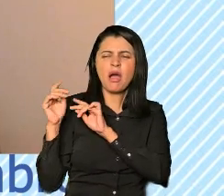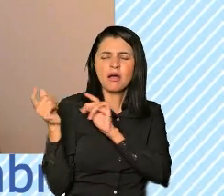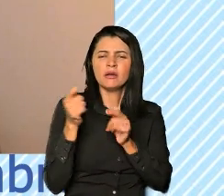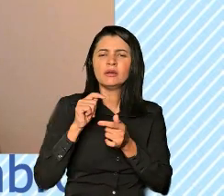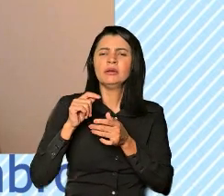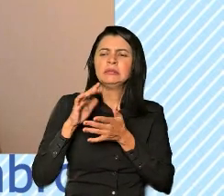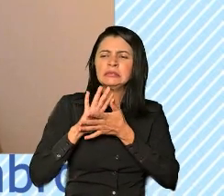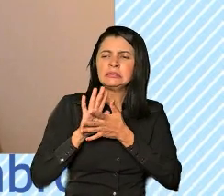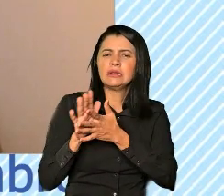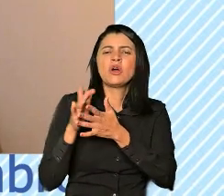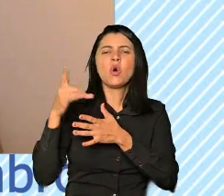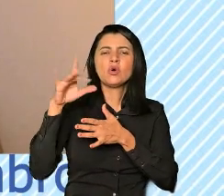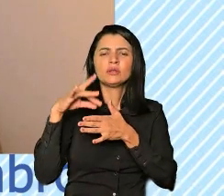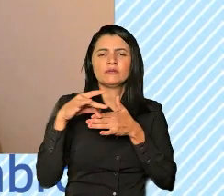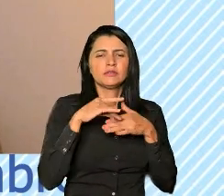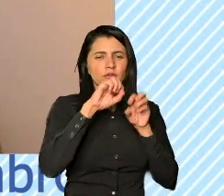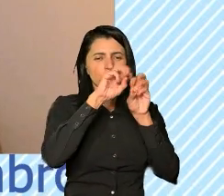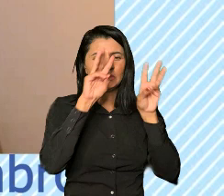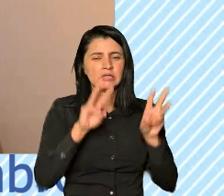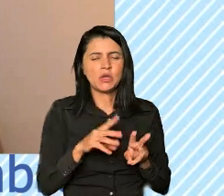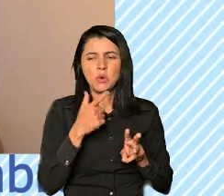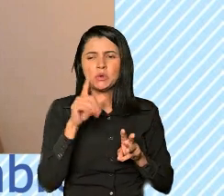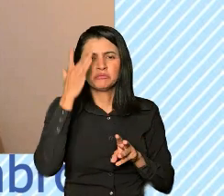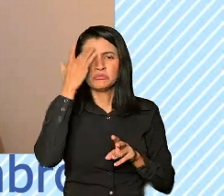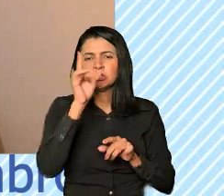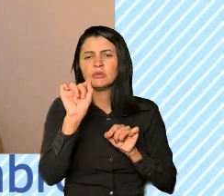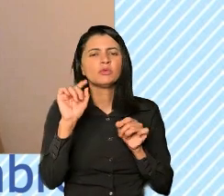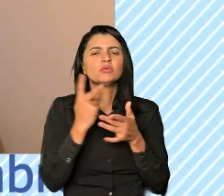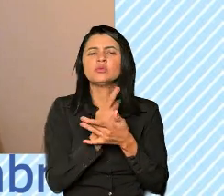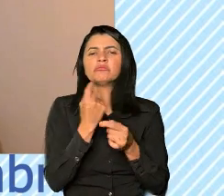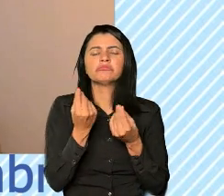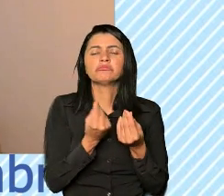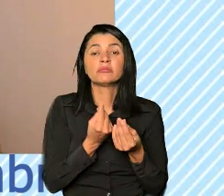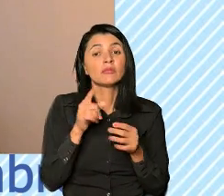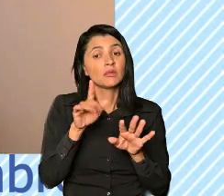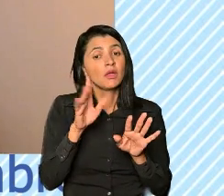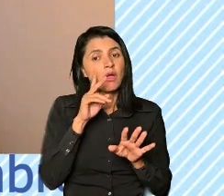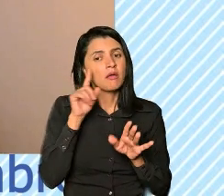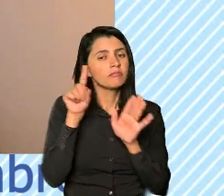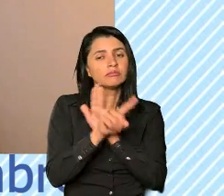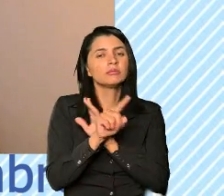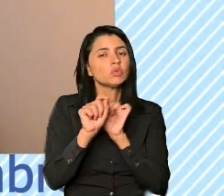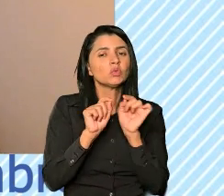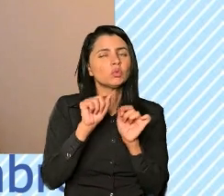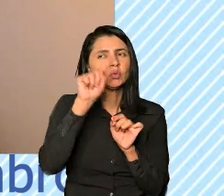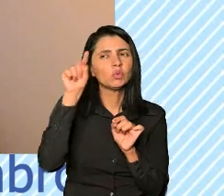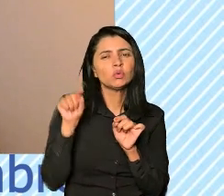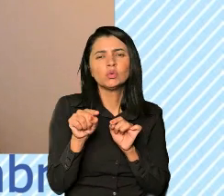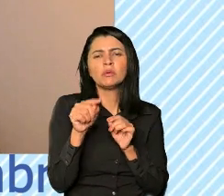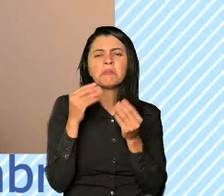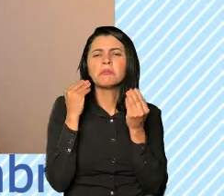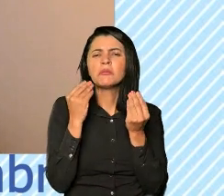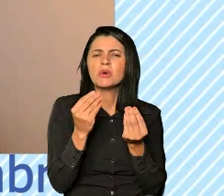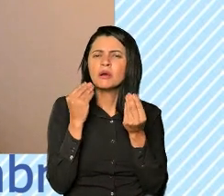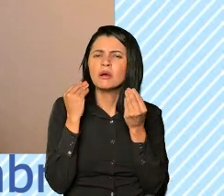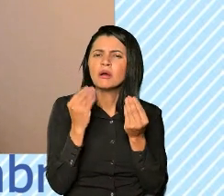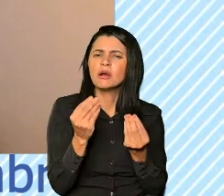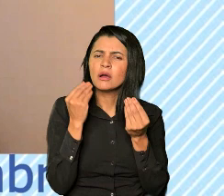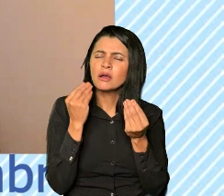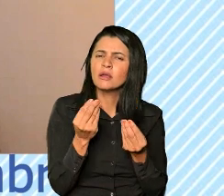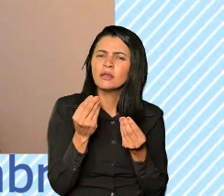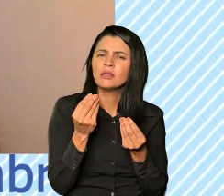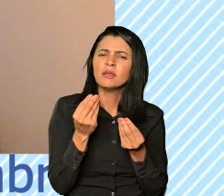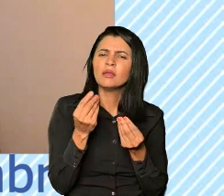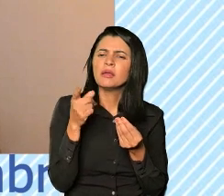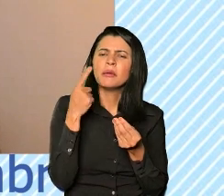foram levadas para museu, outras não se sabe o que foi feito. Então é isso, essa minha indagação é isso. Para que a gente, tipo assim, para que